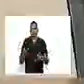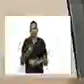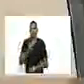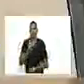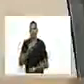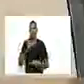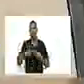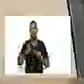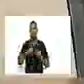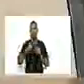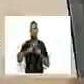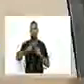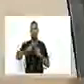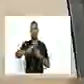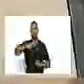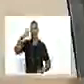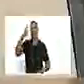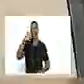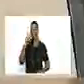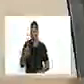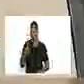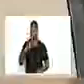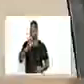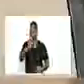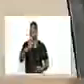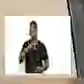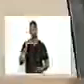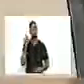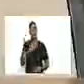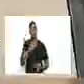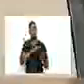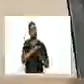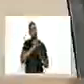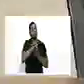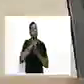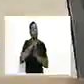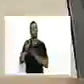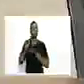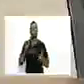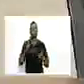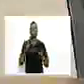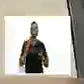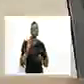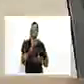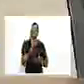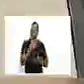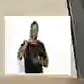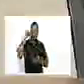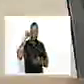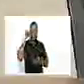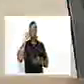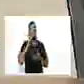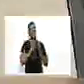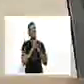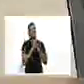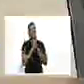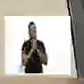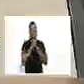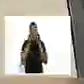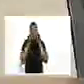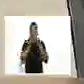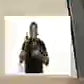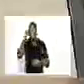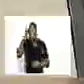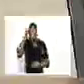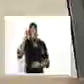o lixo quase que dobra na segunda-feira Mas a gente sempre tá recomendando dando pedindo a eles para ter uma atenção especial não precisa ser